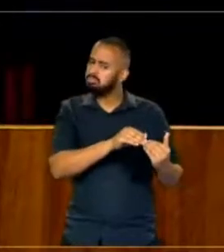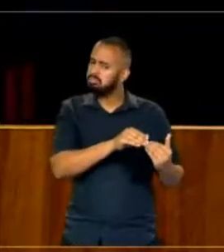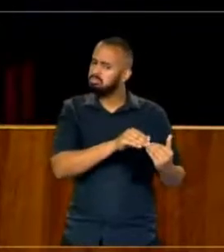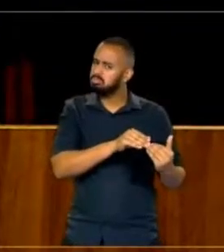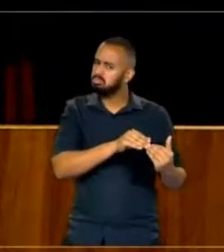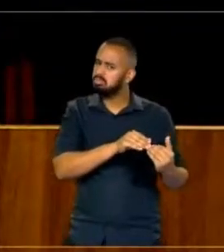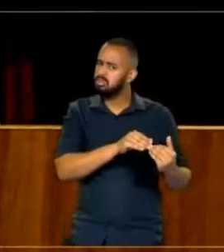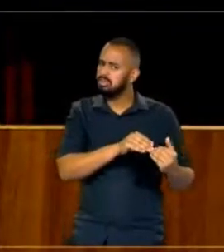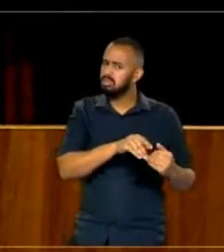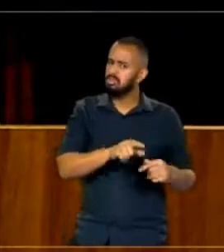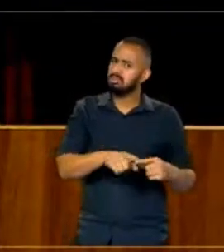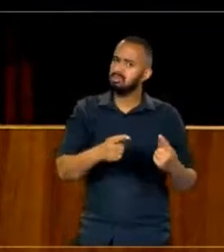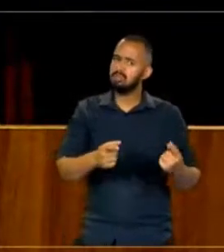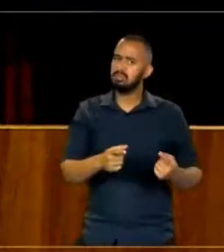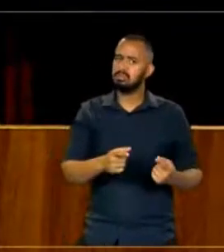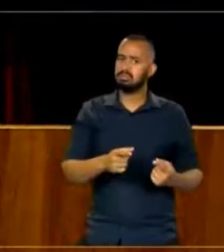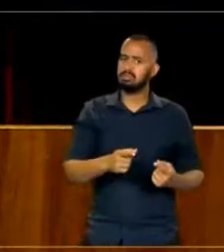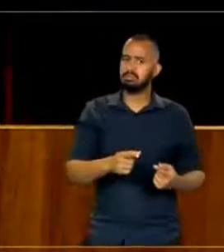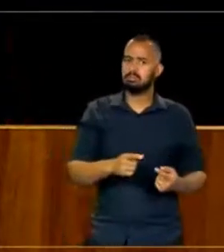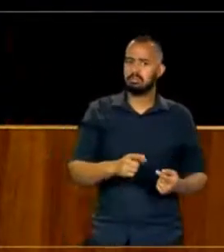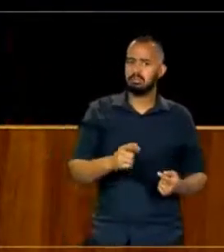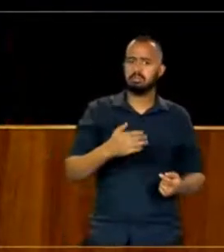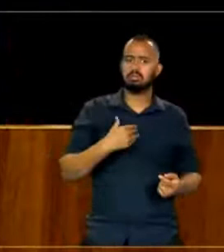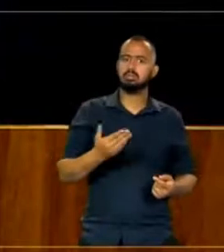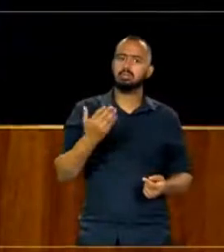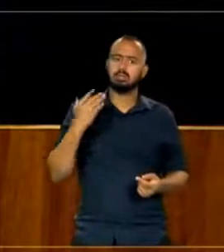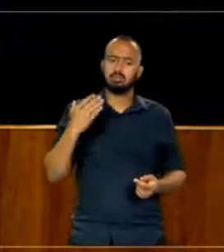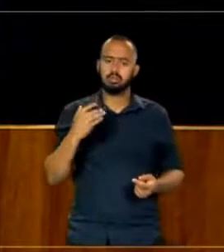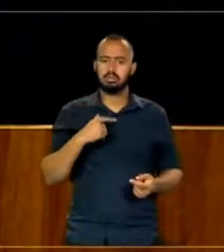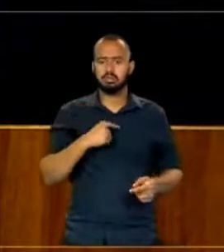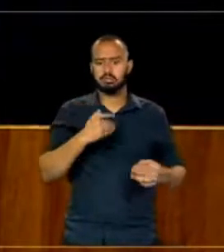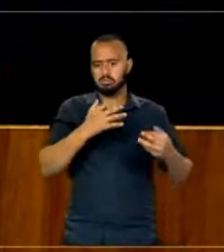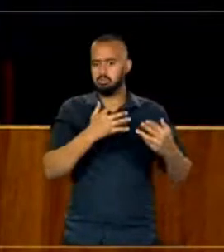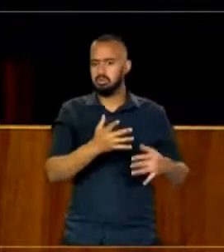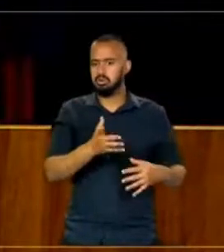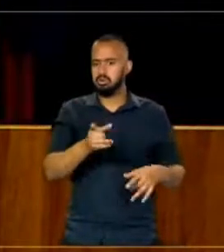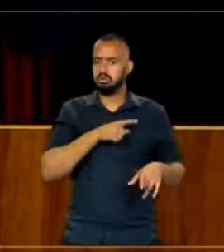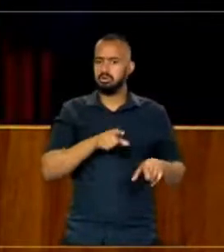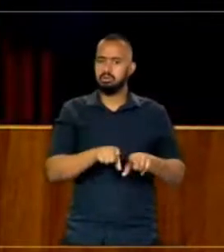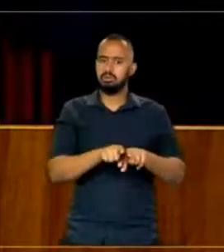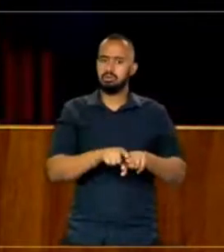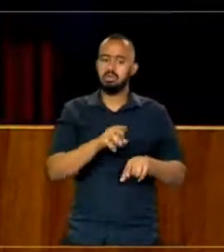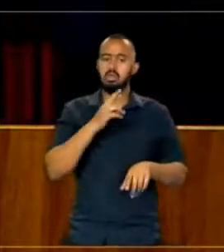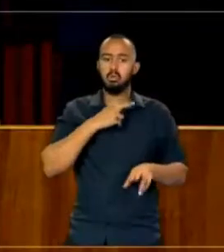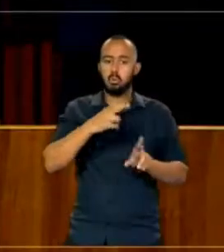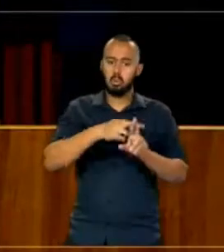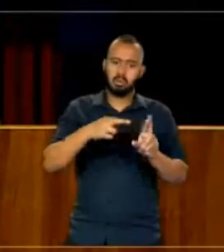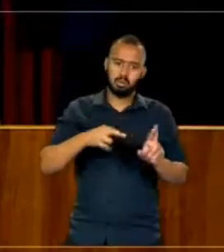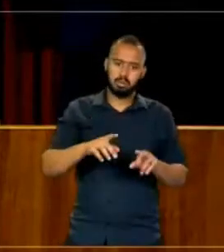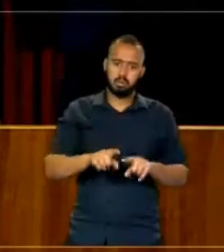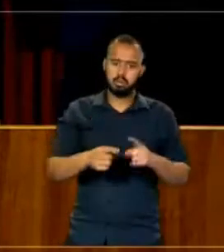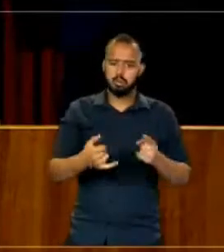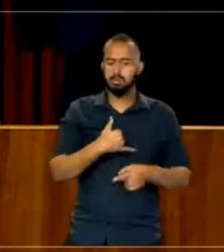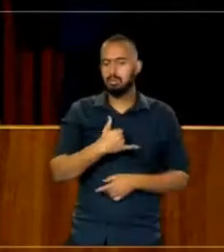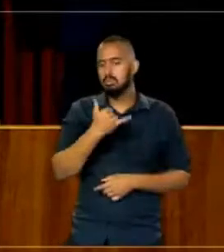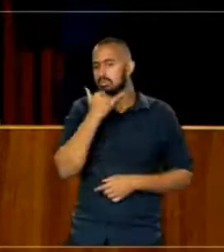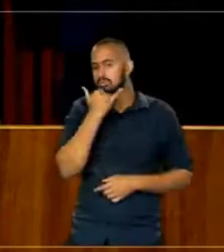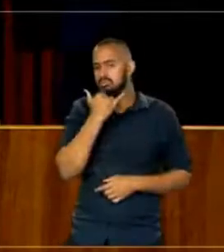boni iuris, e o perigo in mora já foi muito bem salientado pelo eminente ministro relator. Então, pedindo vênia